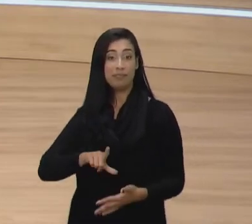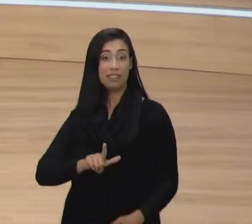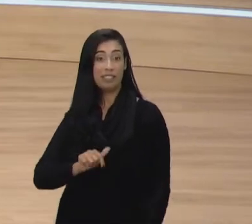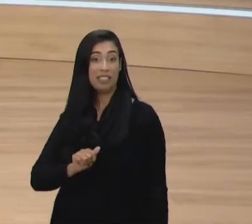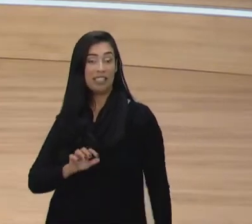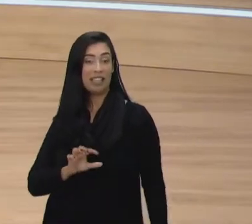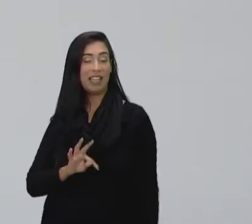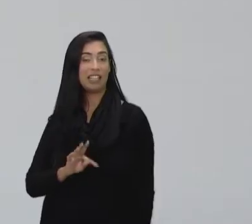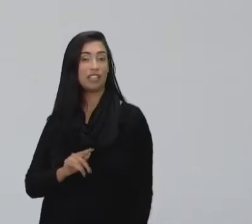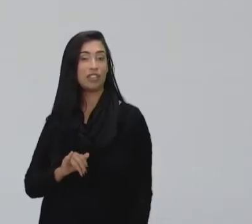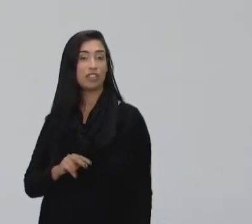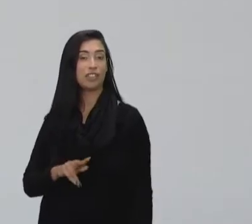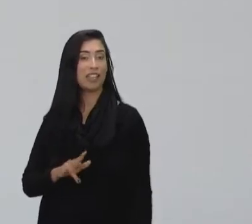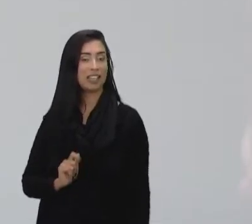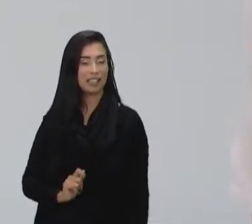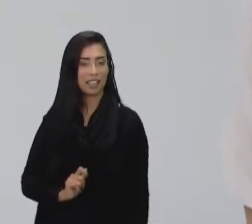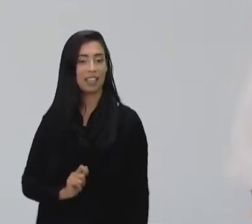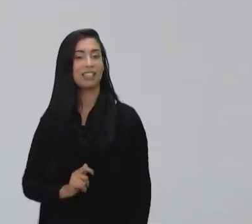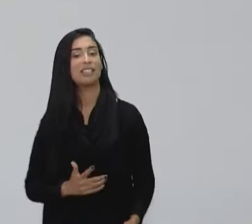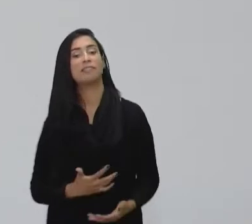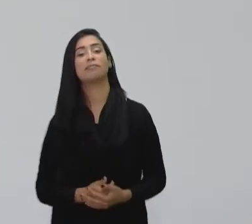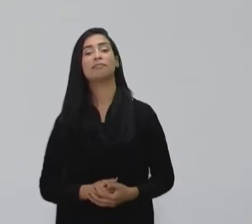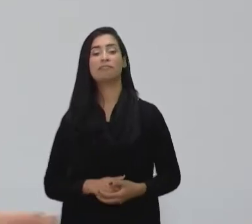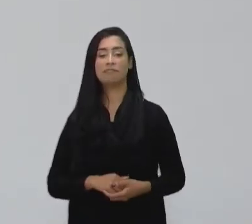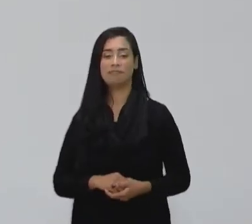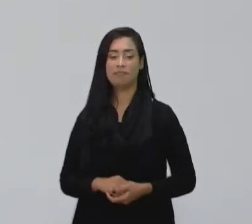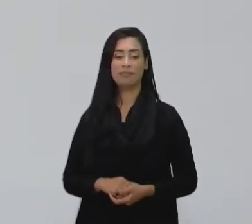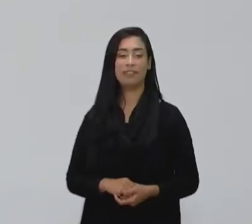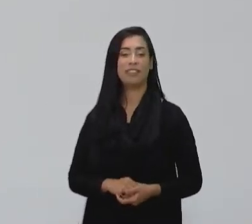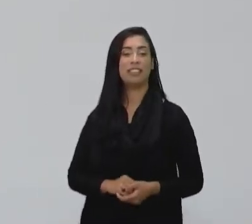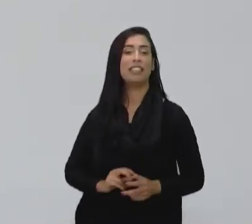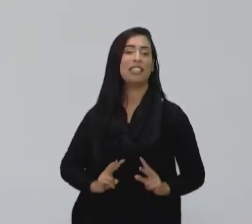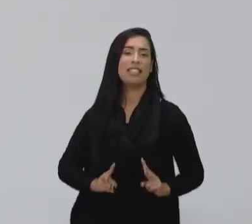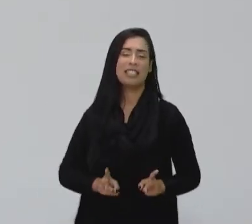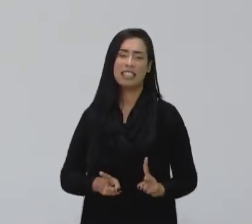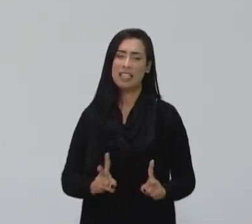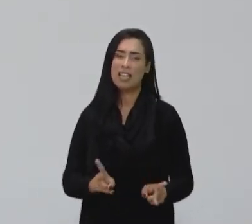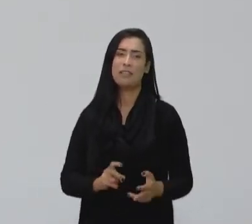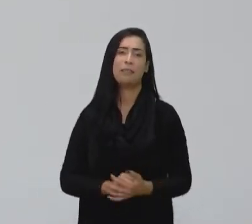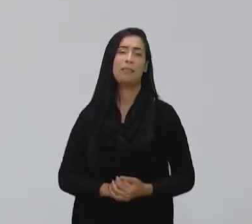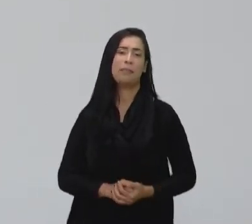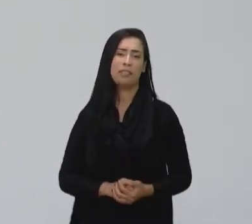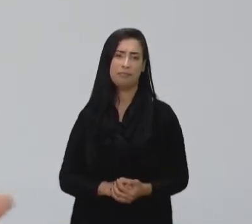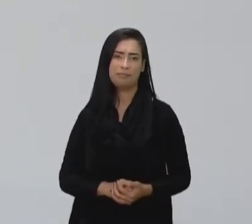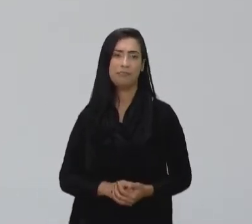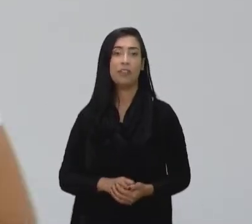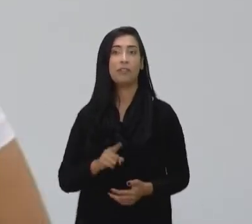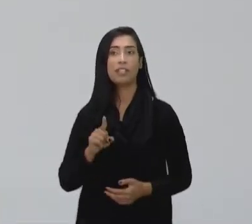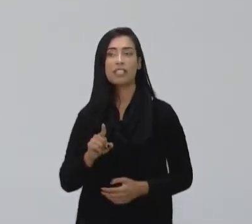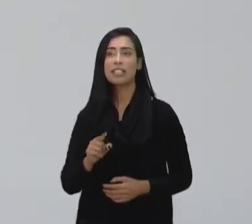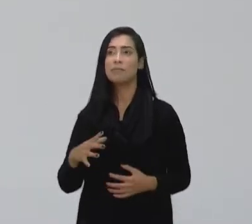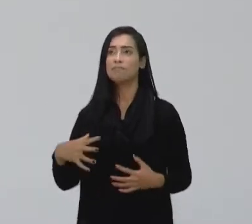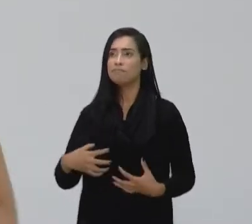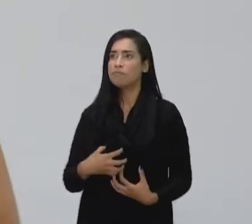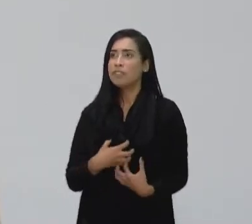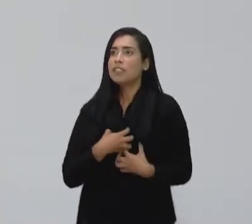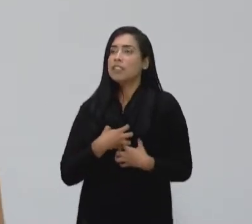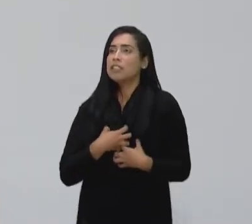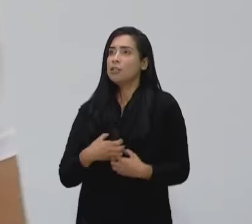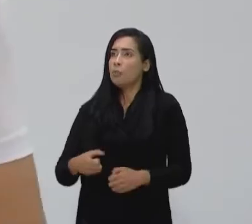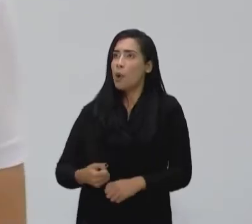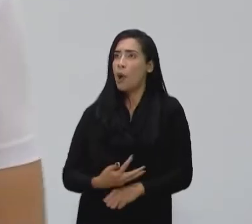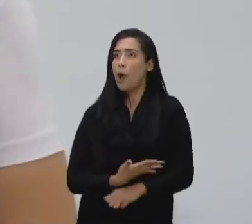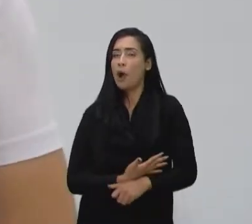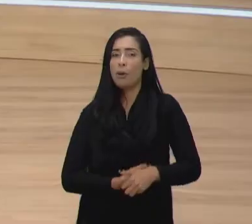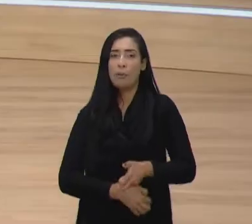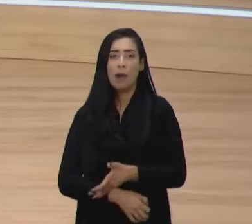é contagiante, né? Não tem lugar que toque salsa que não dê vontade de dançar, de se movimentar. É